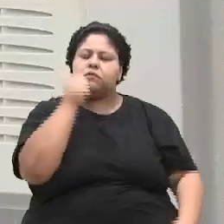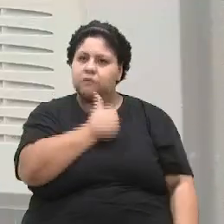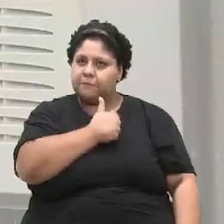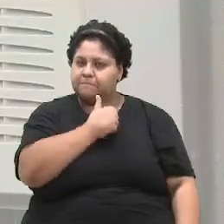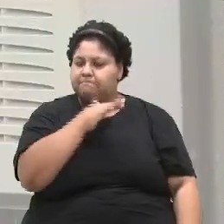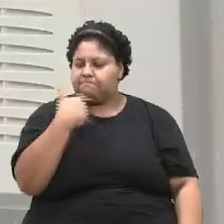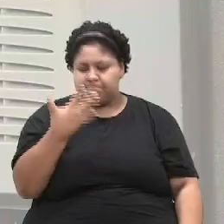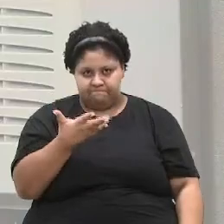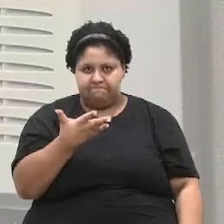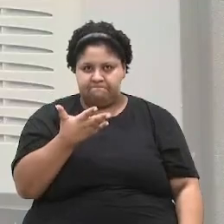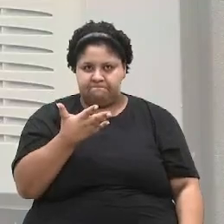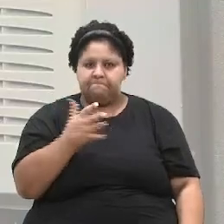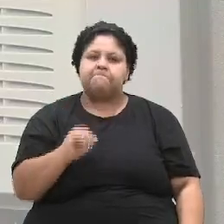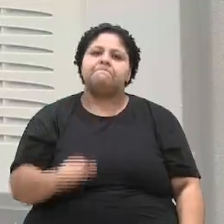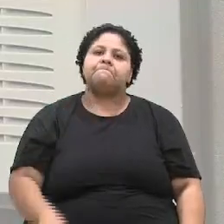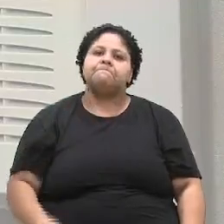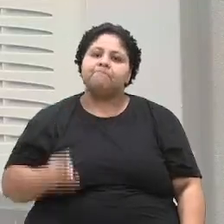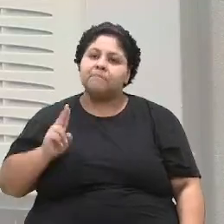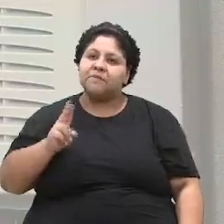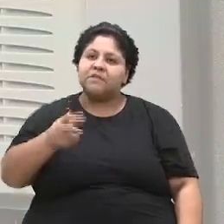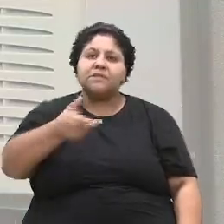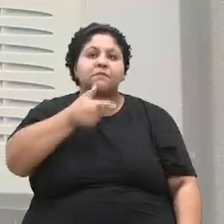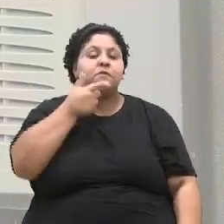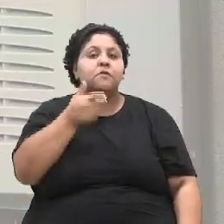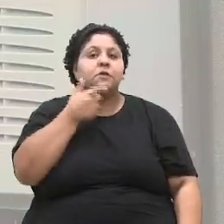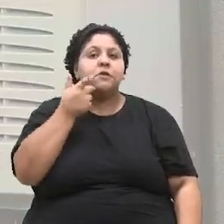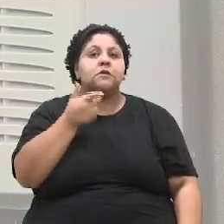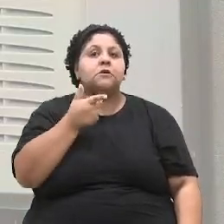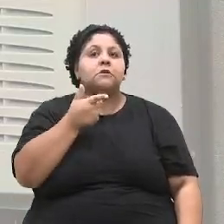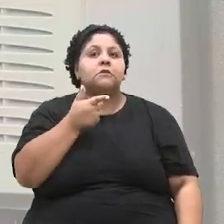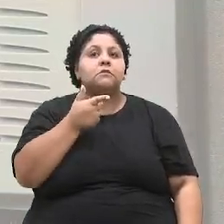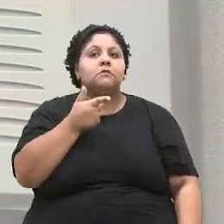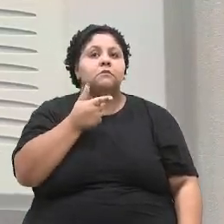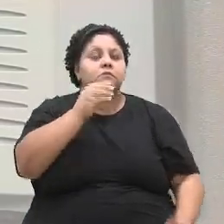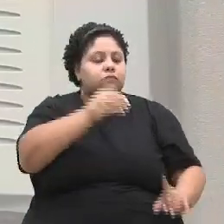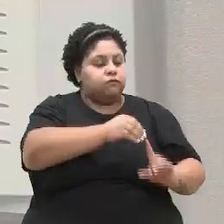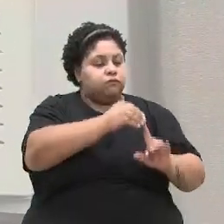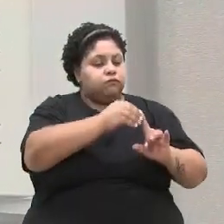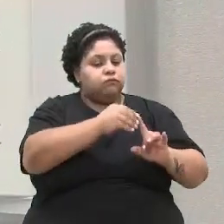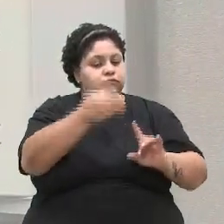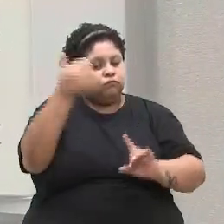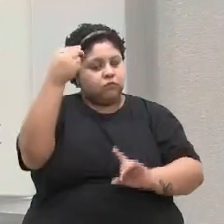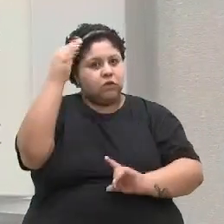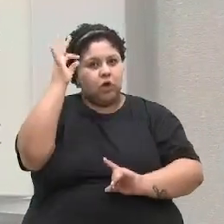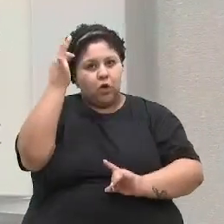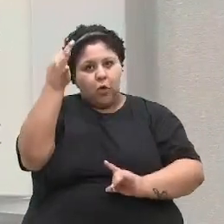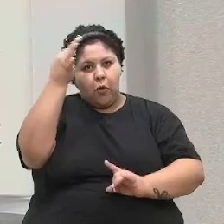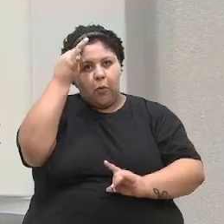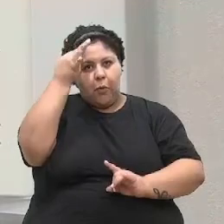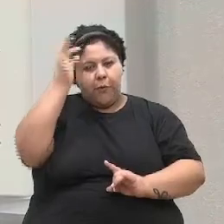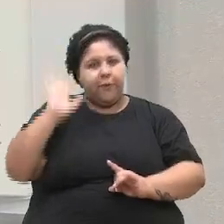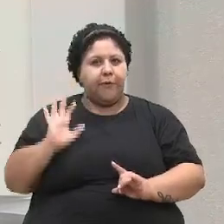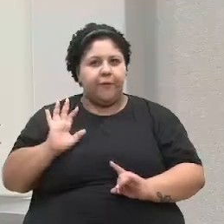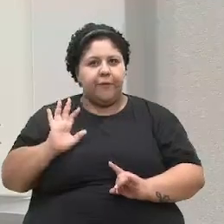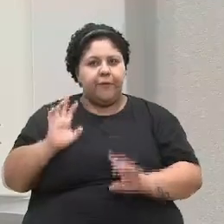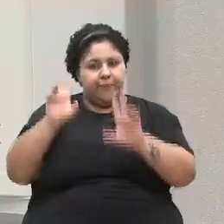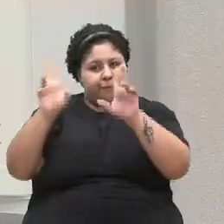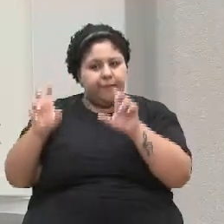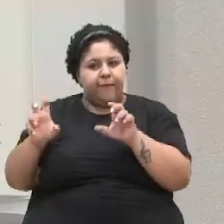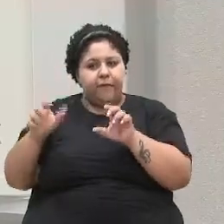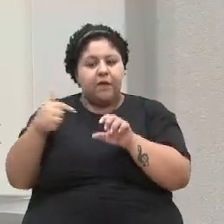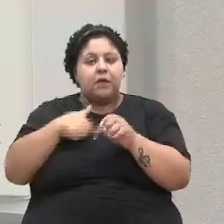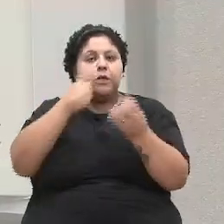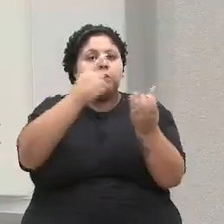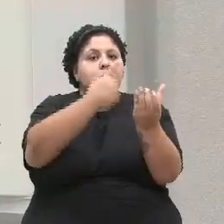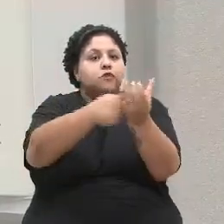enfim, sempre fala com muita propriedade, muito conhecimento sobre o tema. Esse é um compromisso